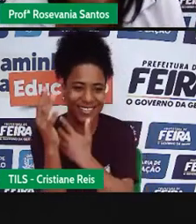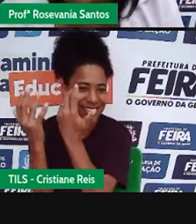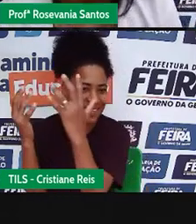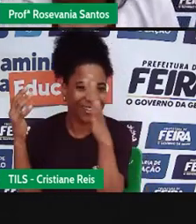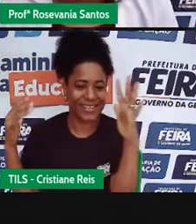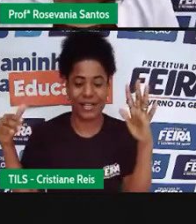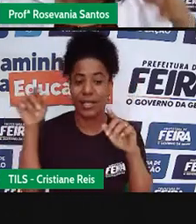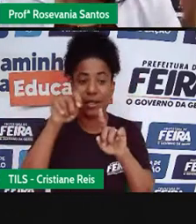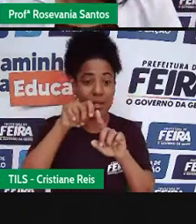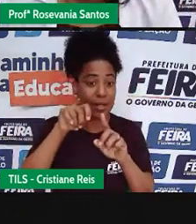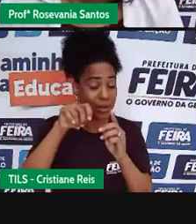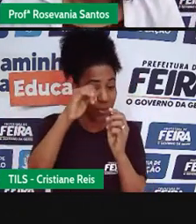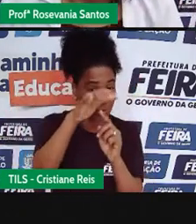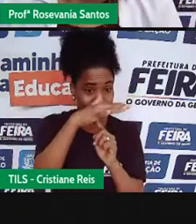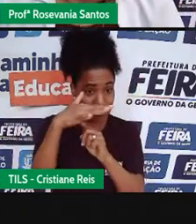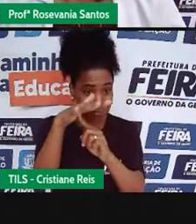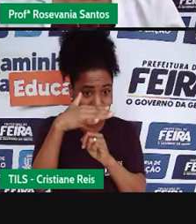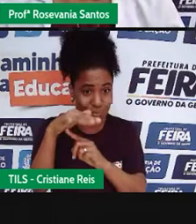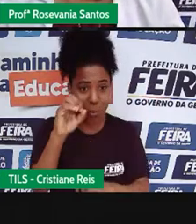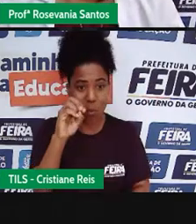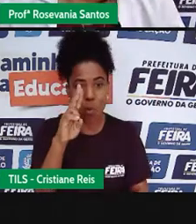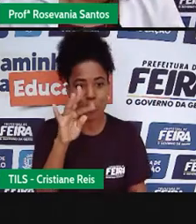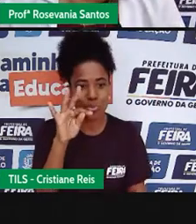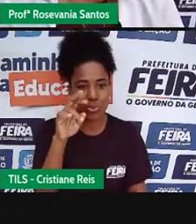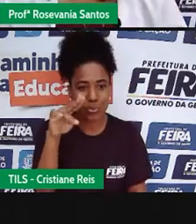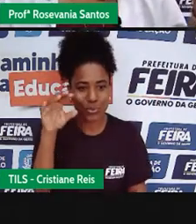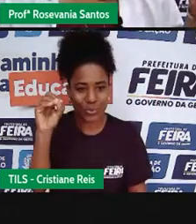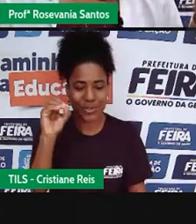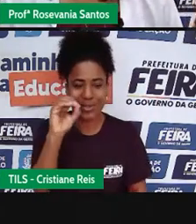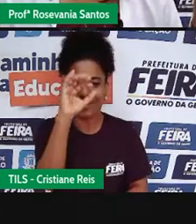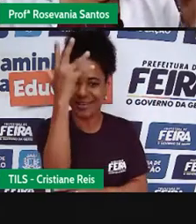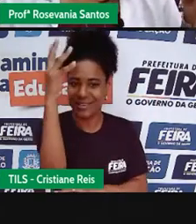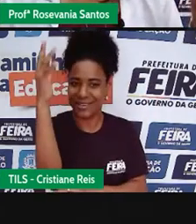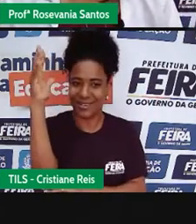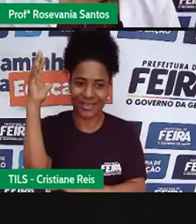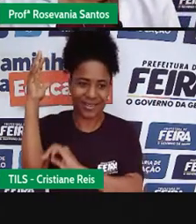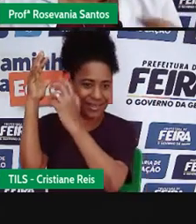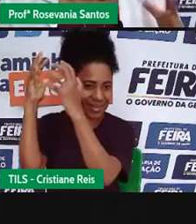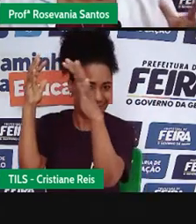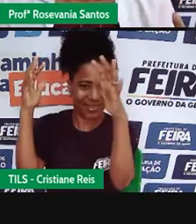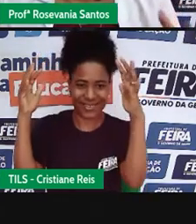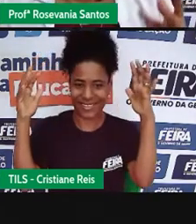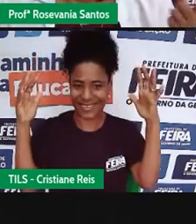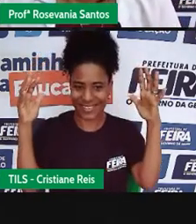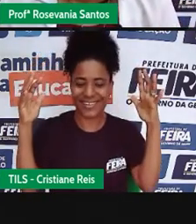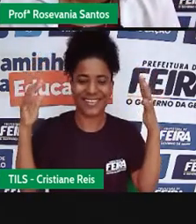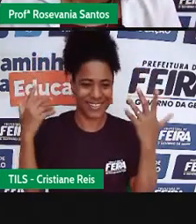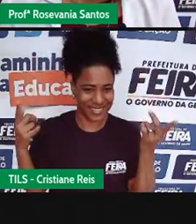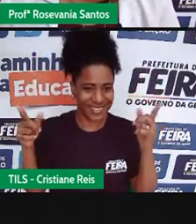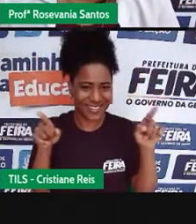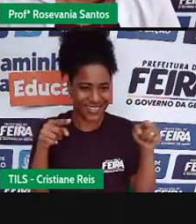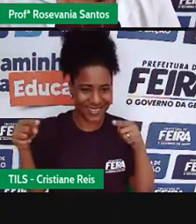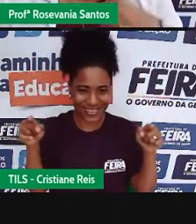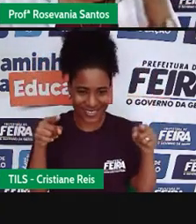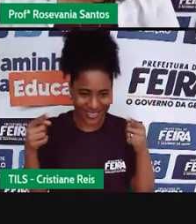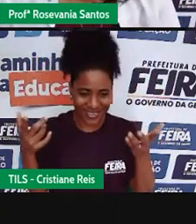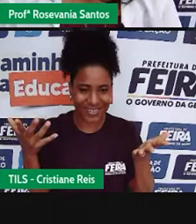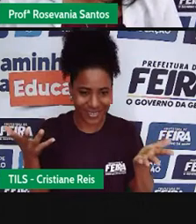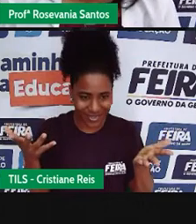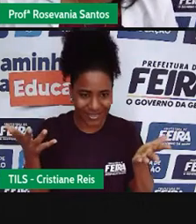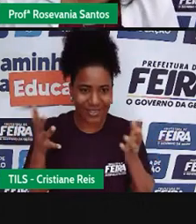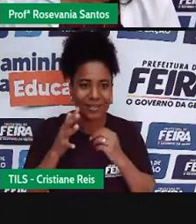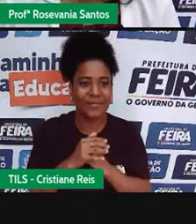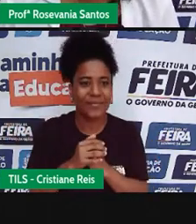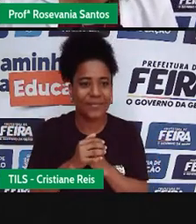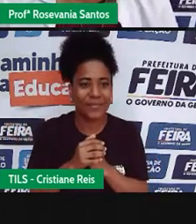caem, né? Lembra daquela música de Sandy Júnior? Então, influenciada pela massa polar atlântica, hoje a planta da